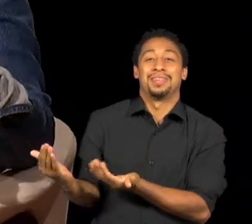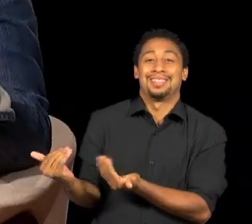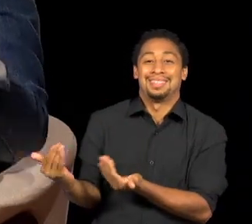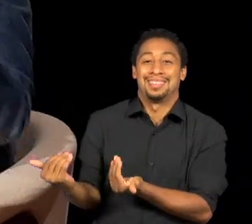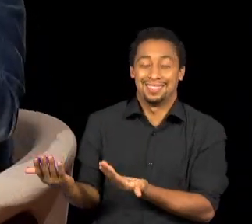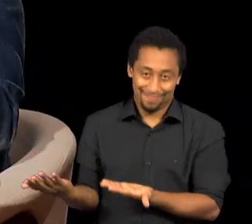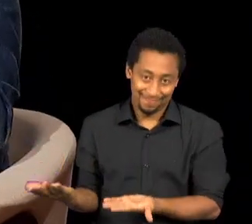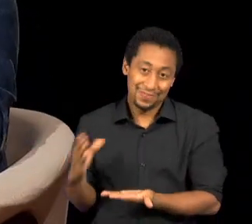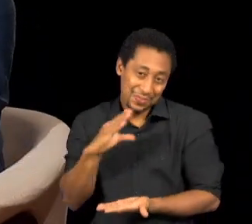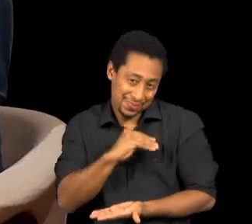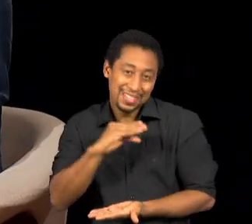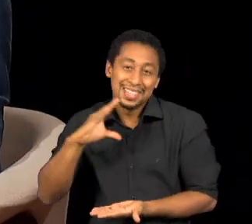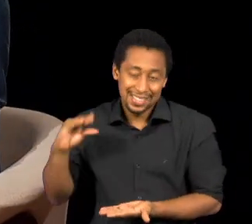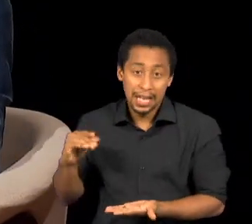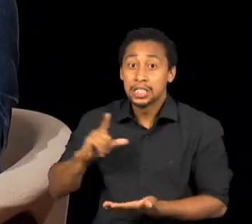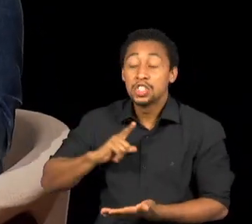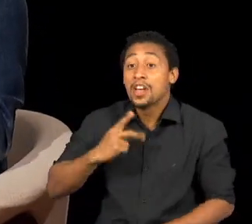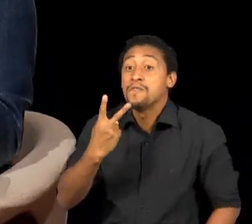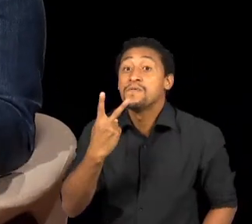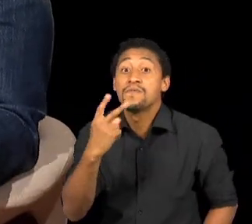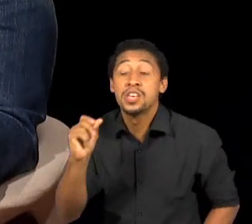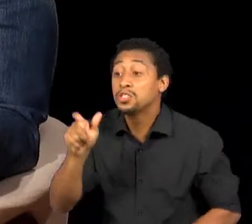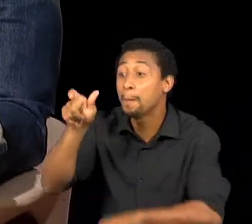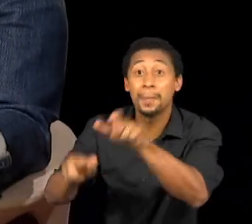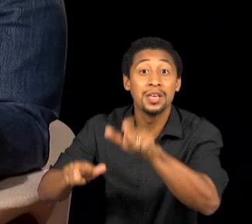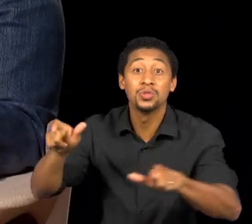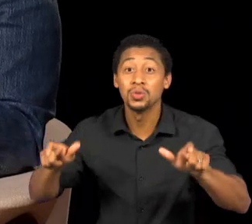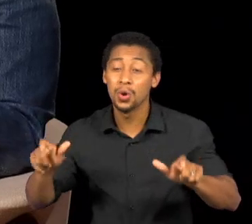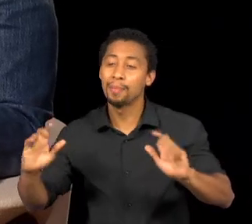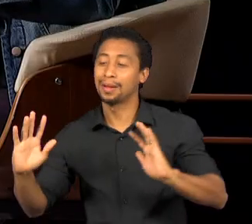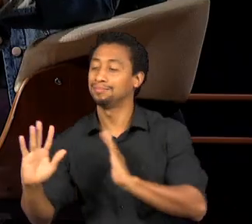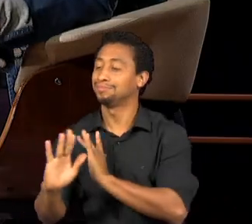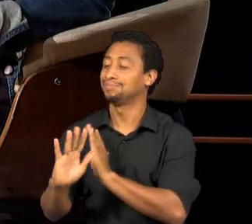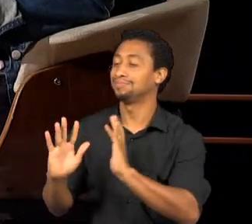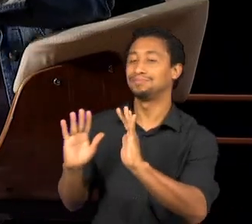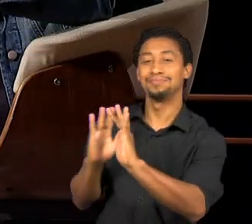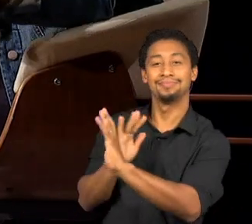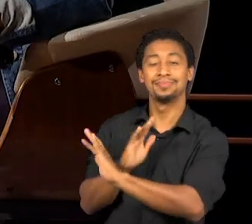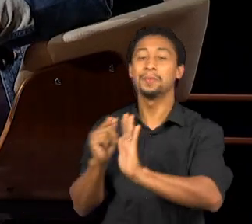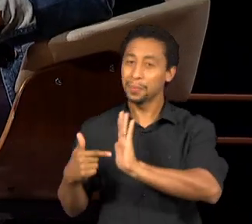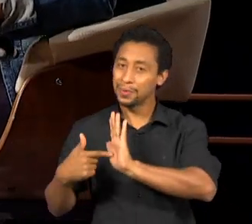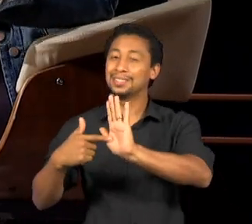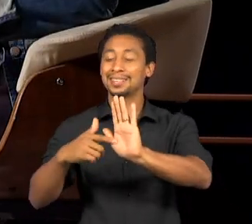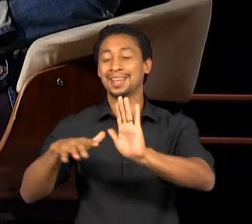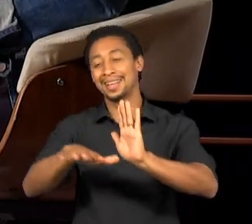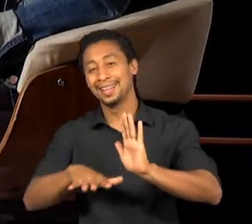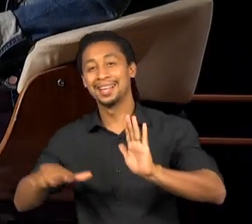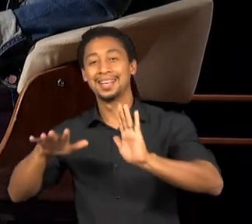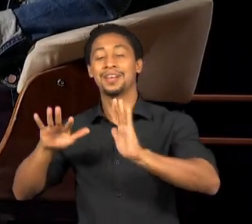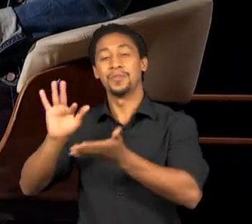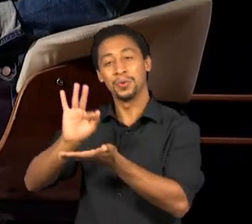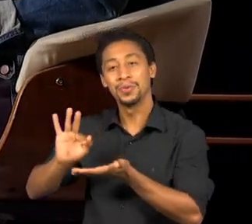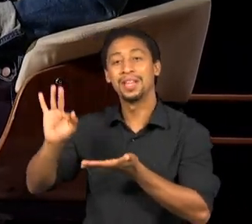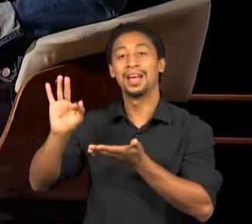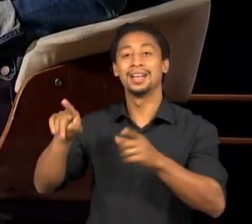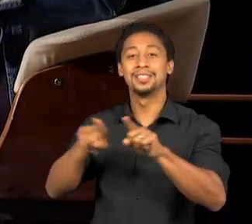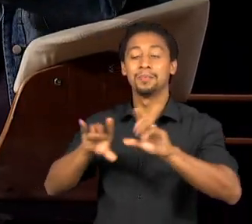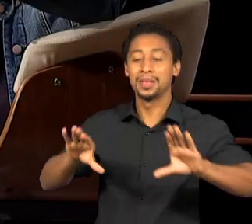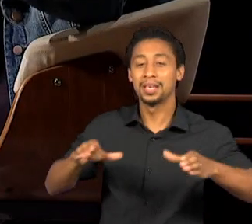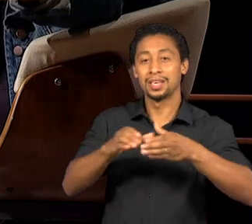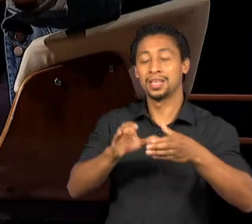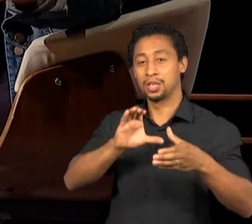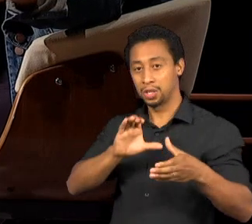figurantes fixos para aparecer sempre nos clubes, na faculdade. E aí eu estava lá,